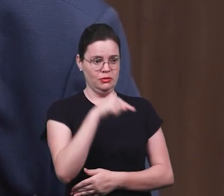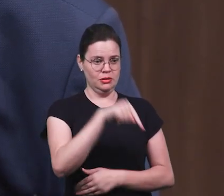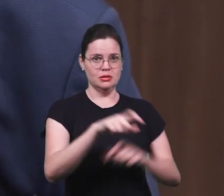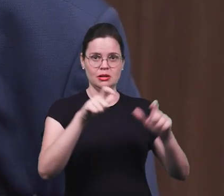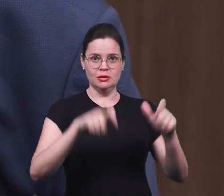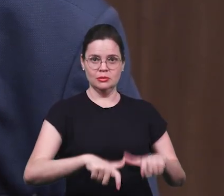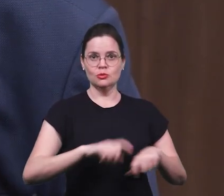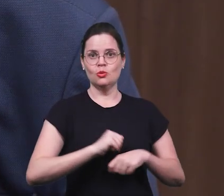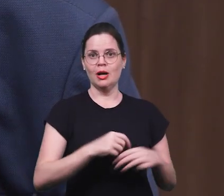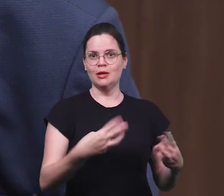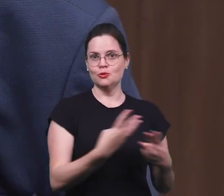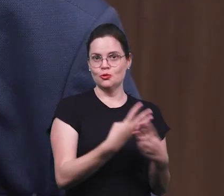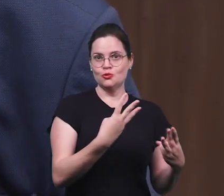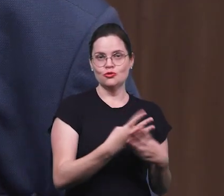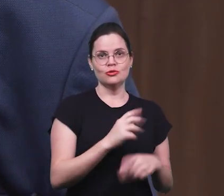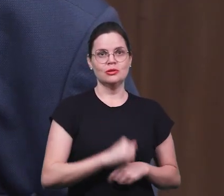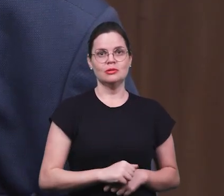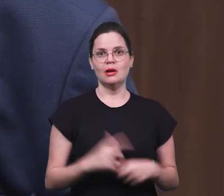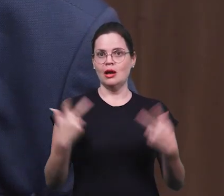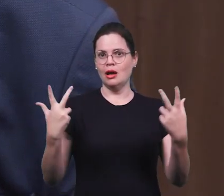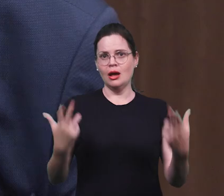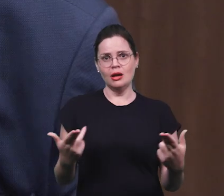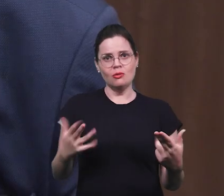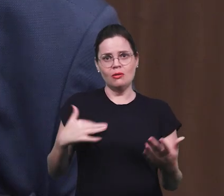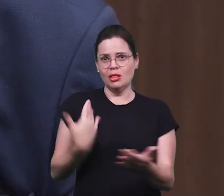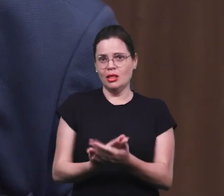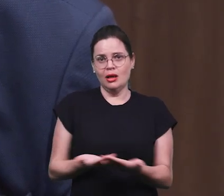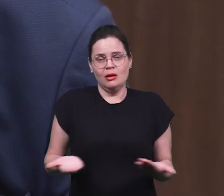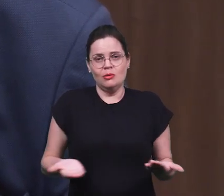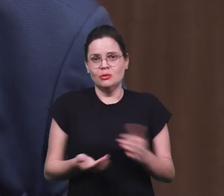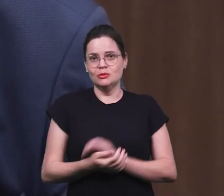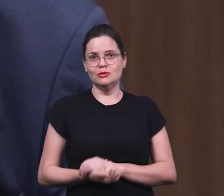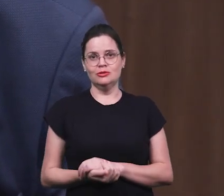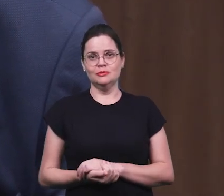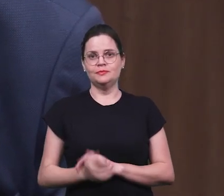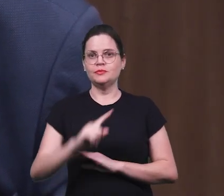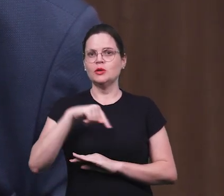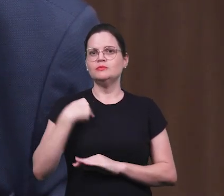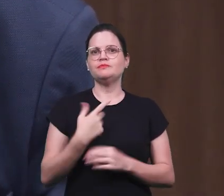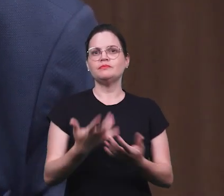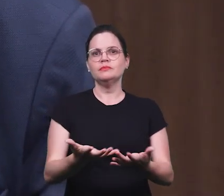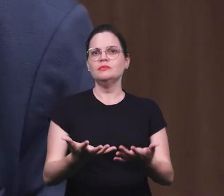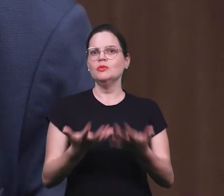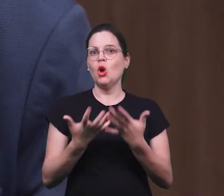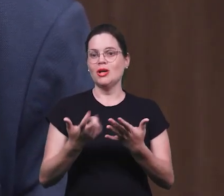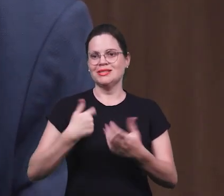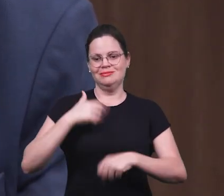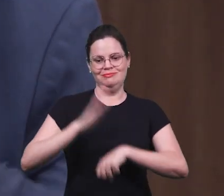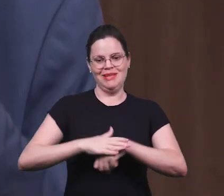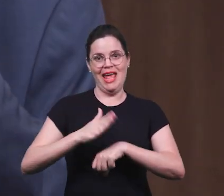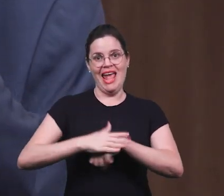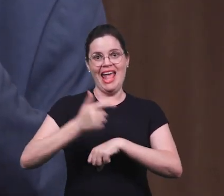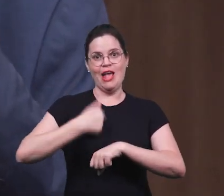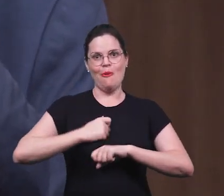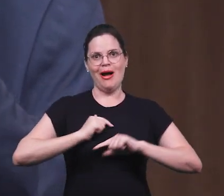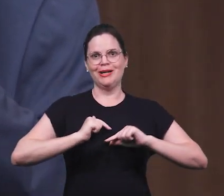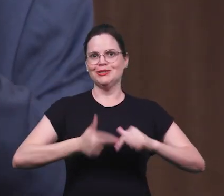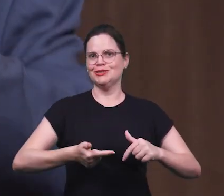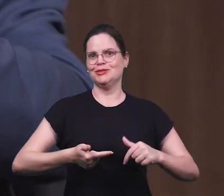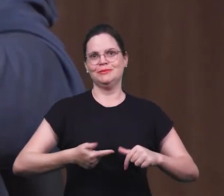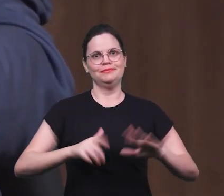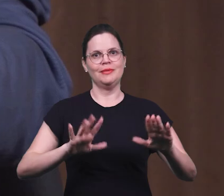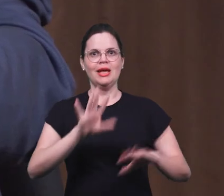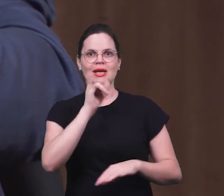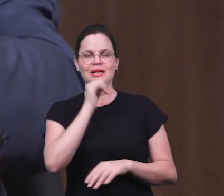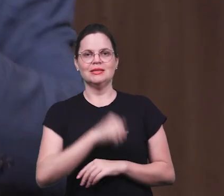na fé, judeus convertidos, é o que acontece muito hoje. Nós queremos fazer a obra que o Espírito Santo tem que fazer. Você quer impor. Às vezes a mulher quer